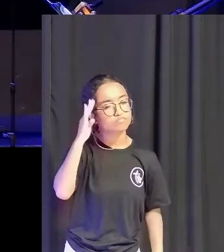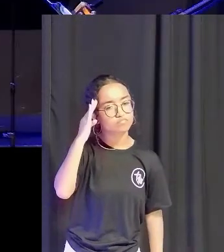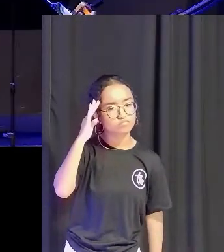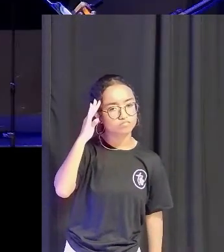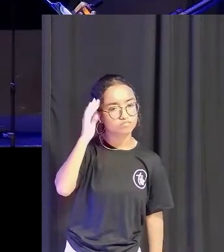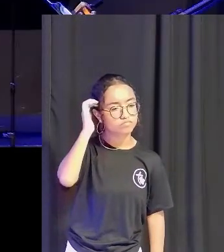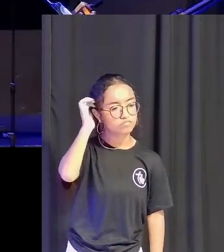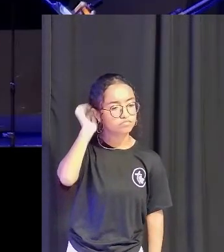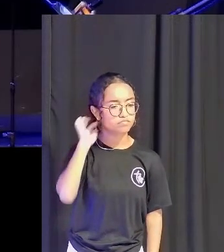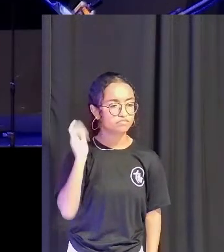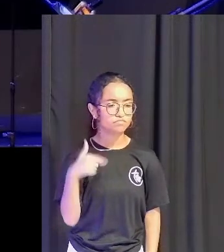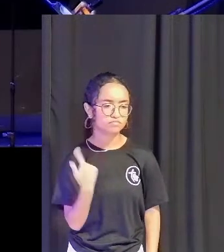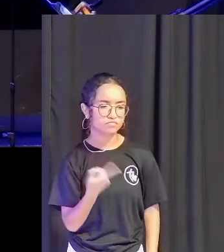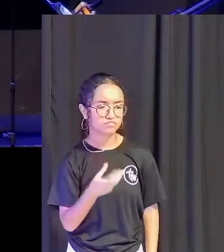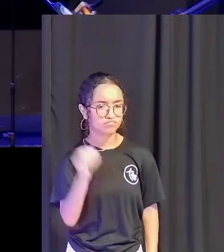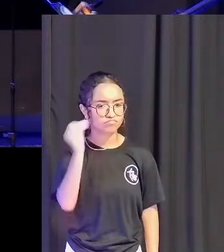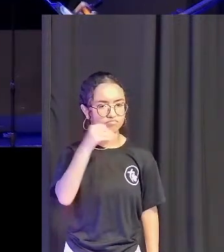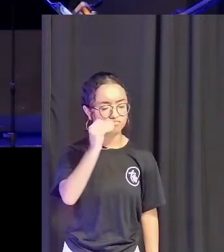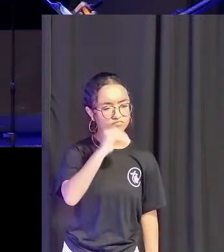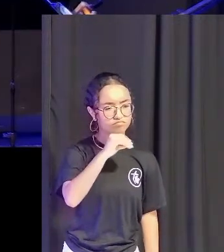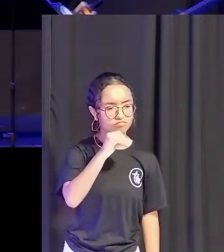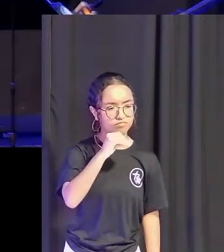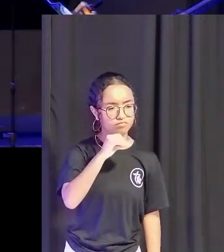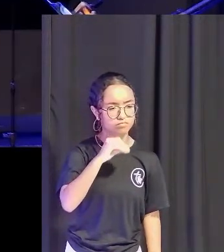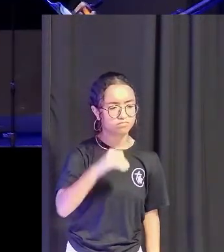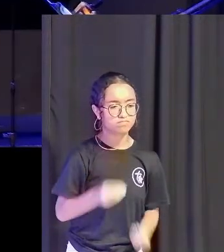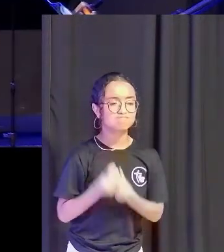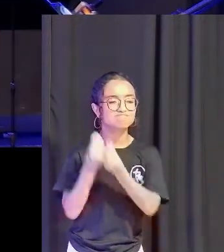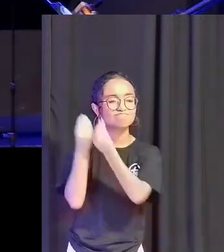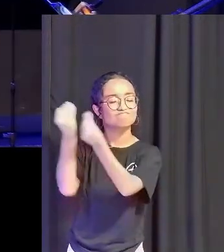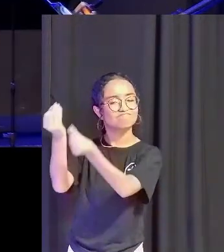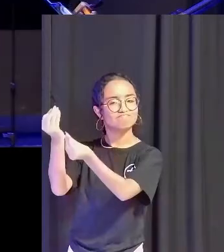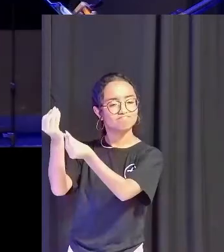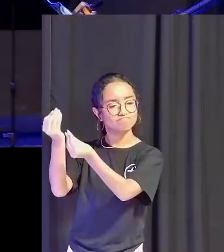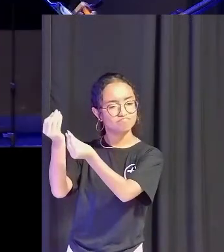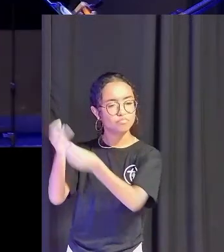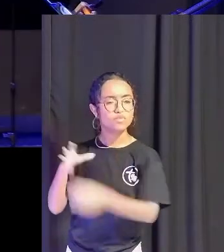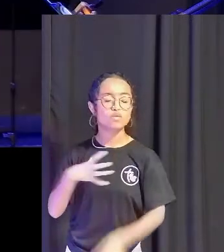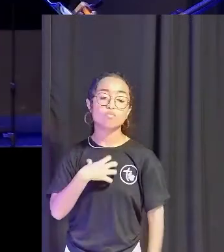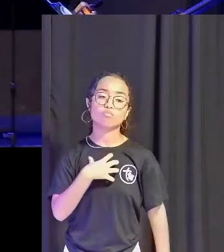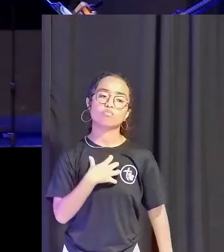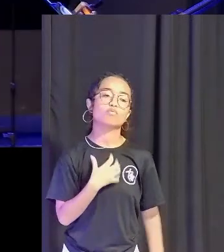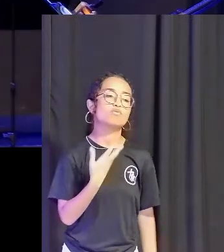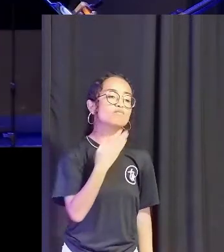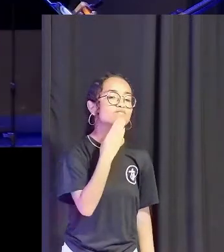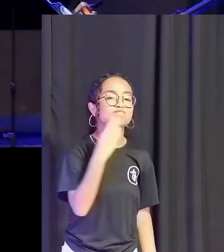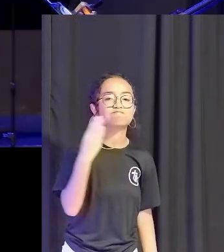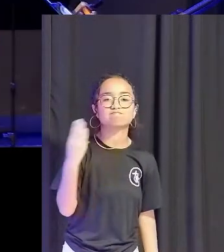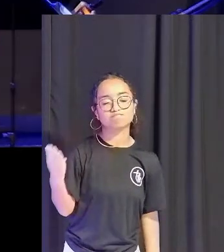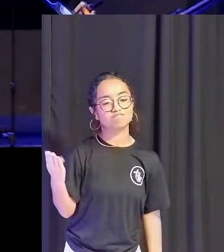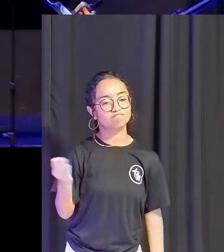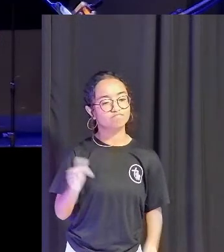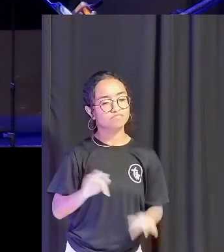falha e colocando isso nas mãos de Deus de forma de pedir perdão e